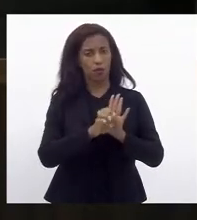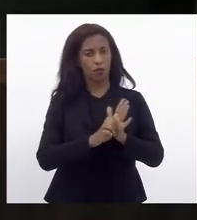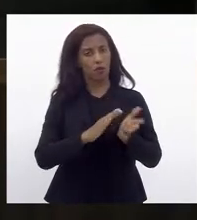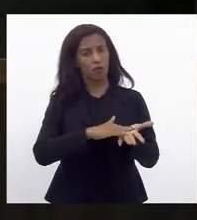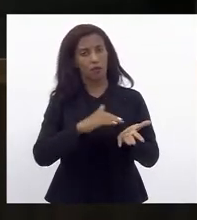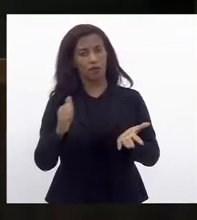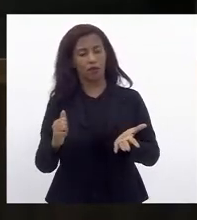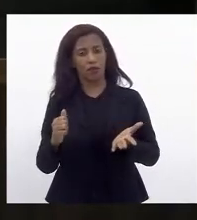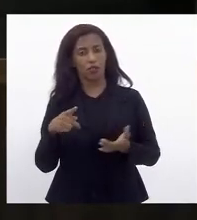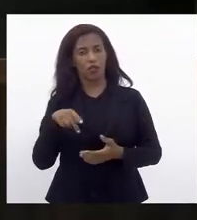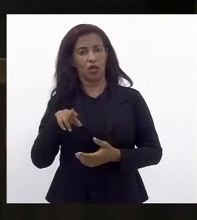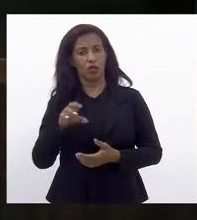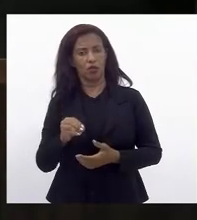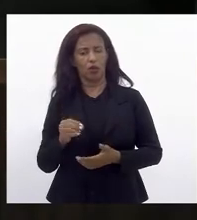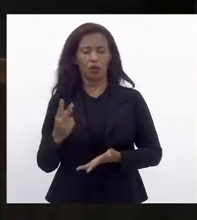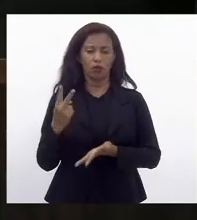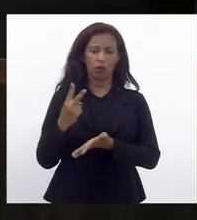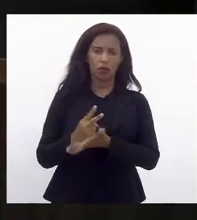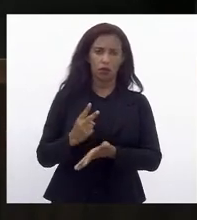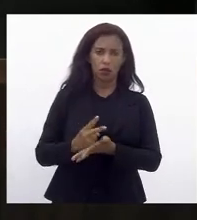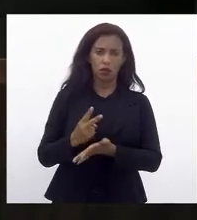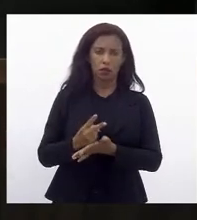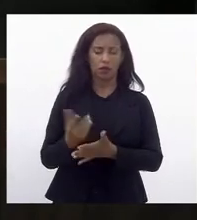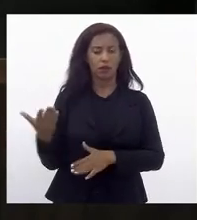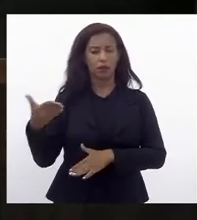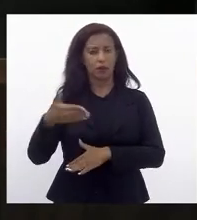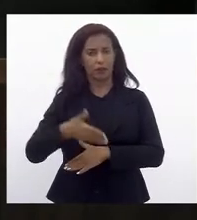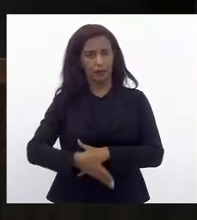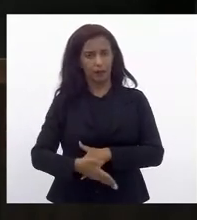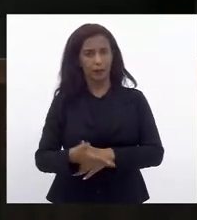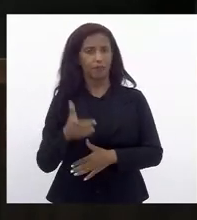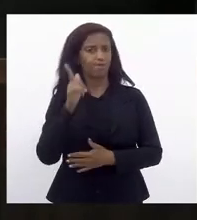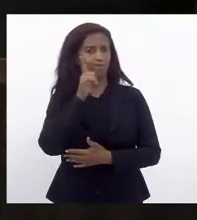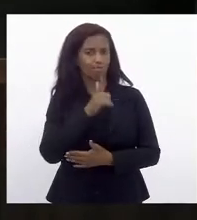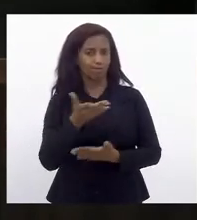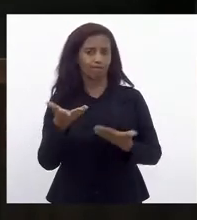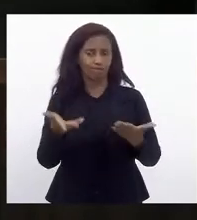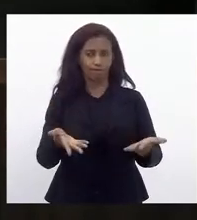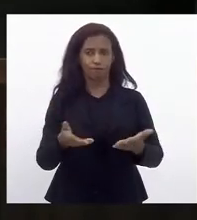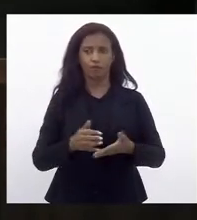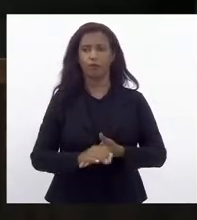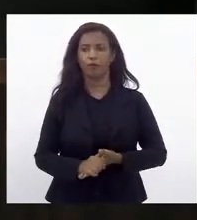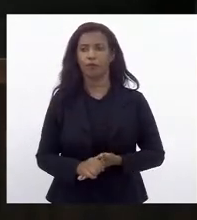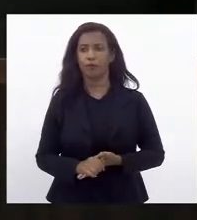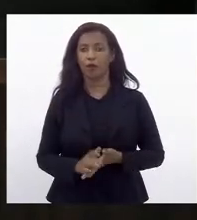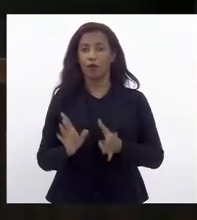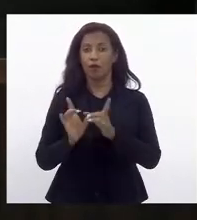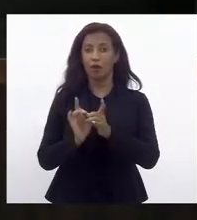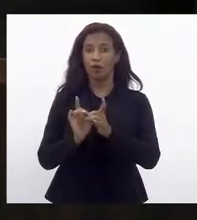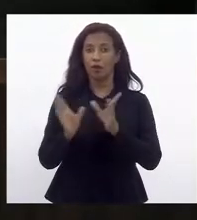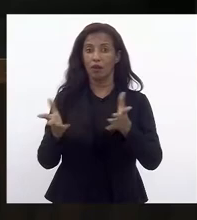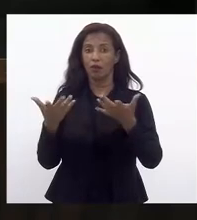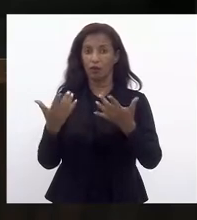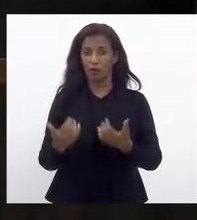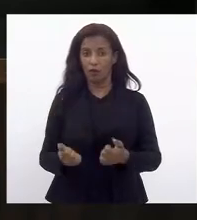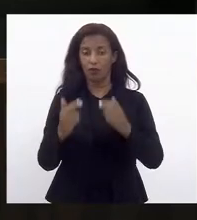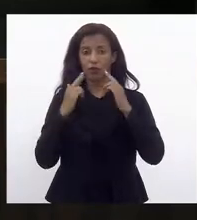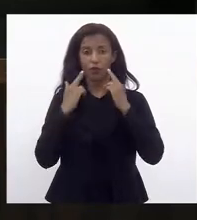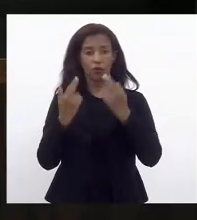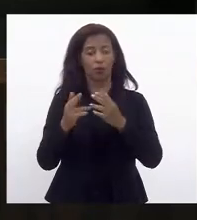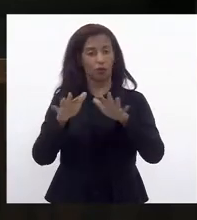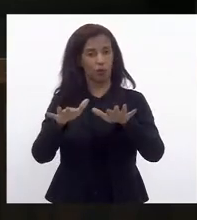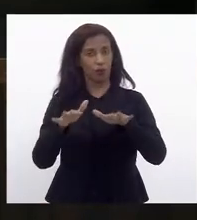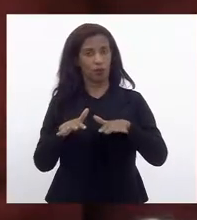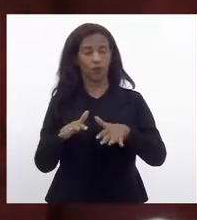pauta, e toda vez que aqui é levantado, a gente concede. Então, democraticamente, vamos fazer uma audiência